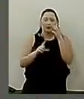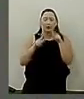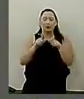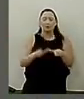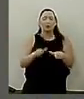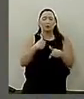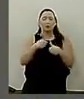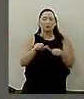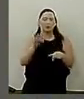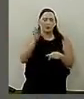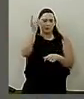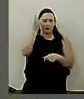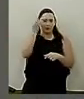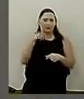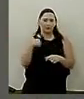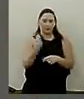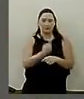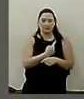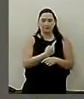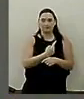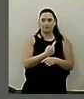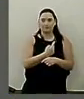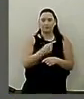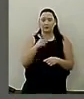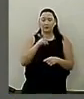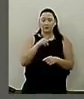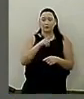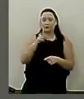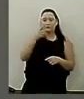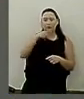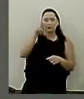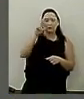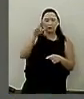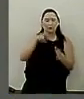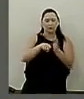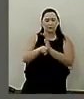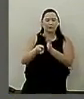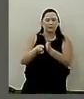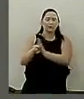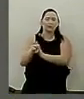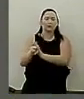onde está a nossa fé? O Senhor Jesus pergunta,